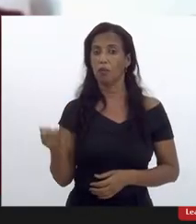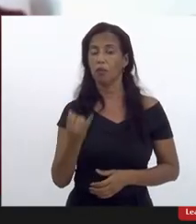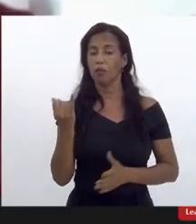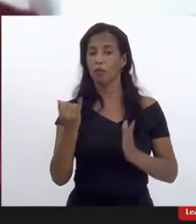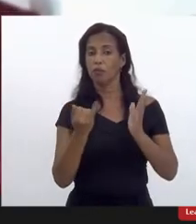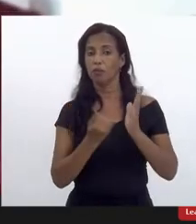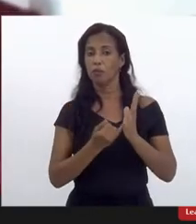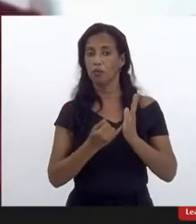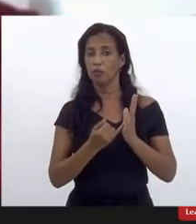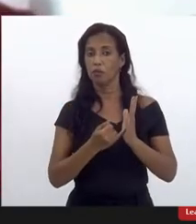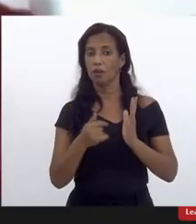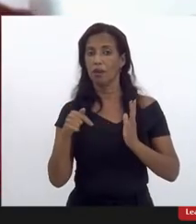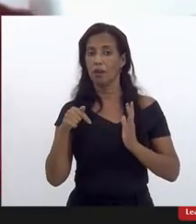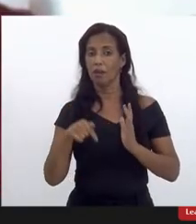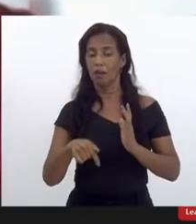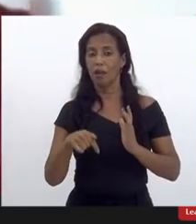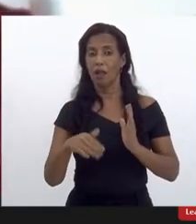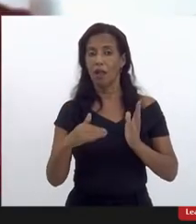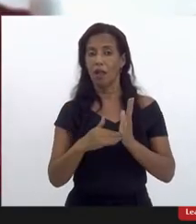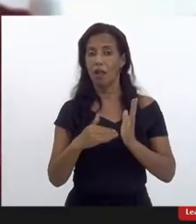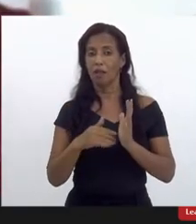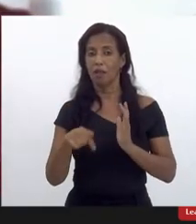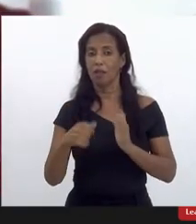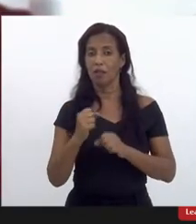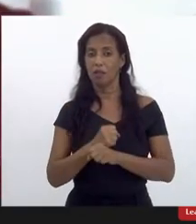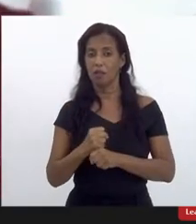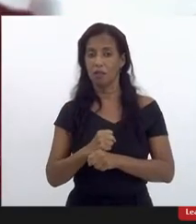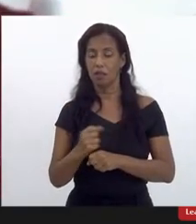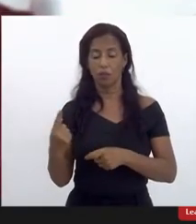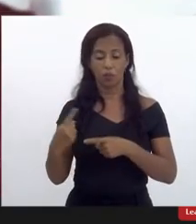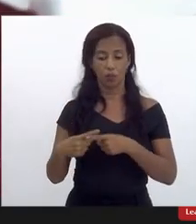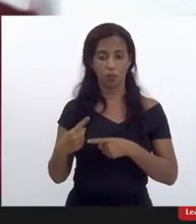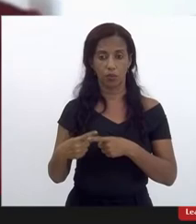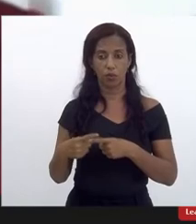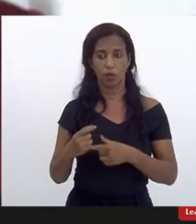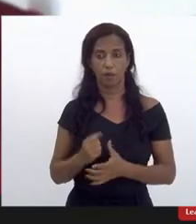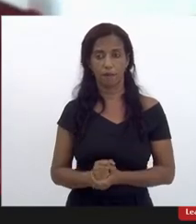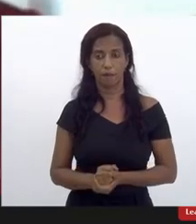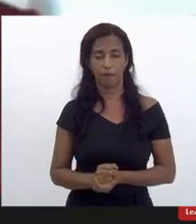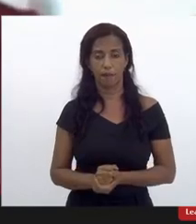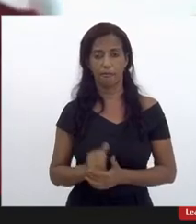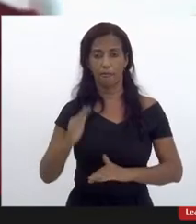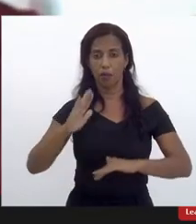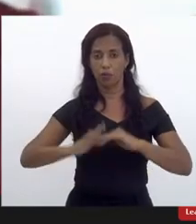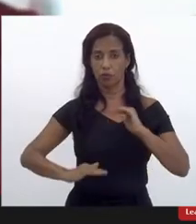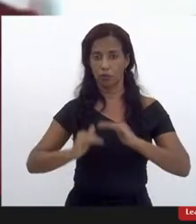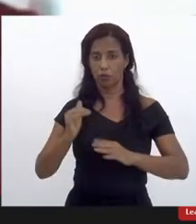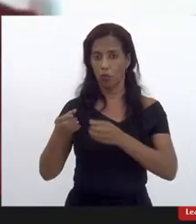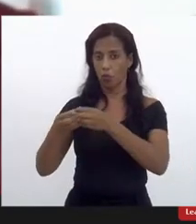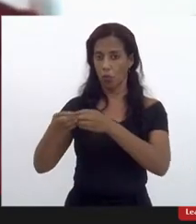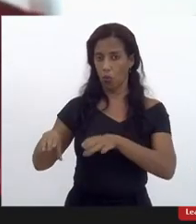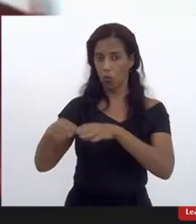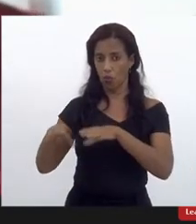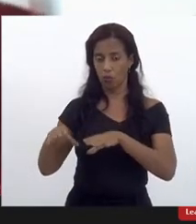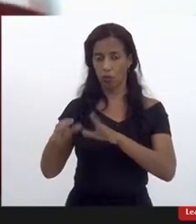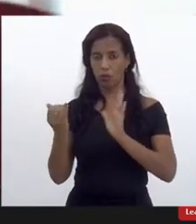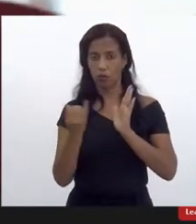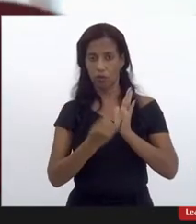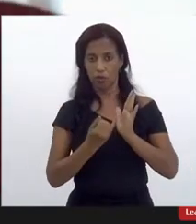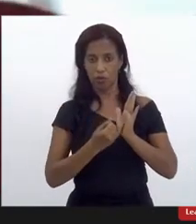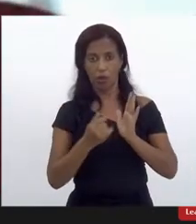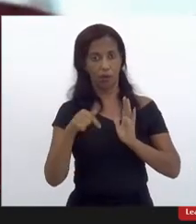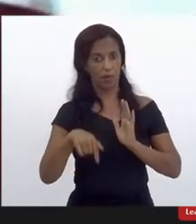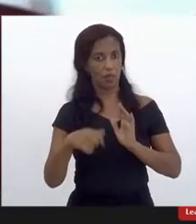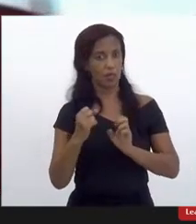edital sair preferencialmente até o final desse ano, porque os profissionais concursados, né, num edital saindo ainda